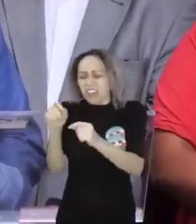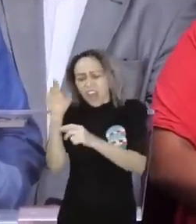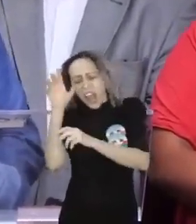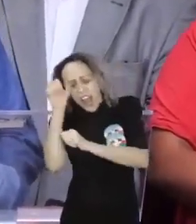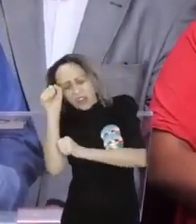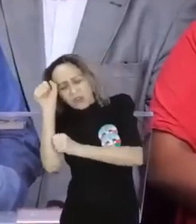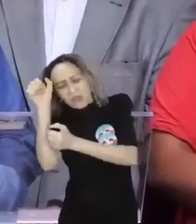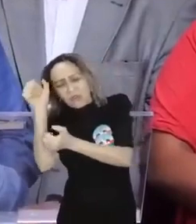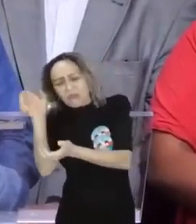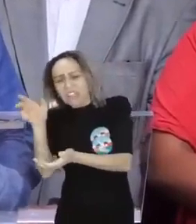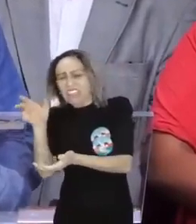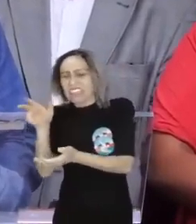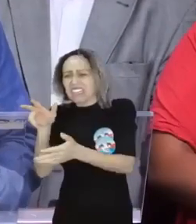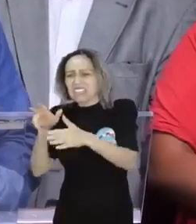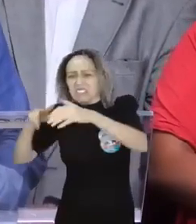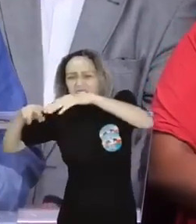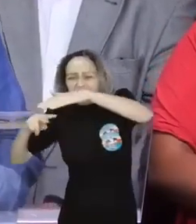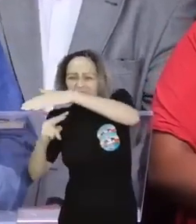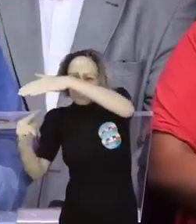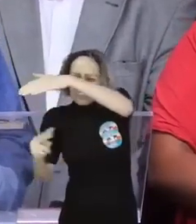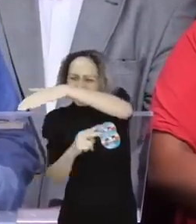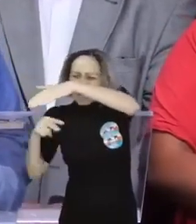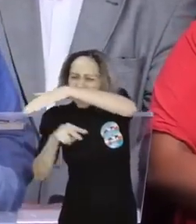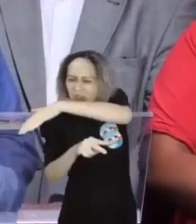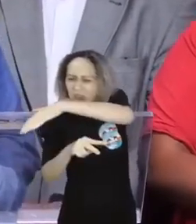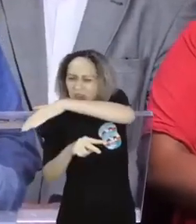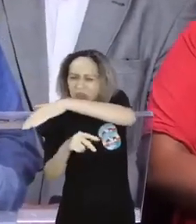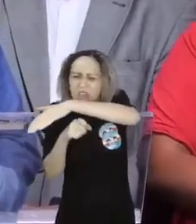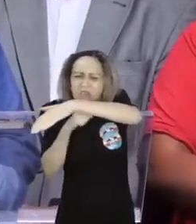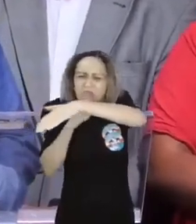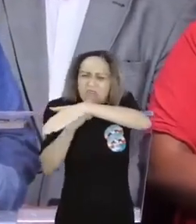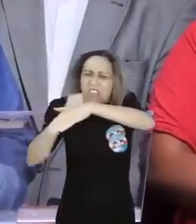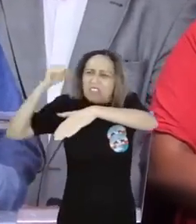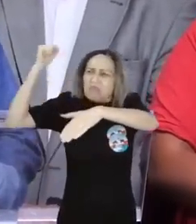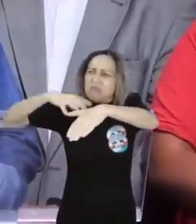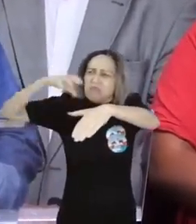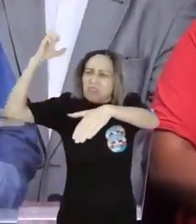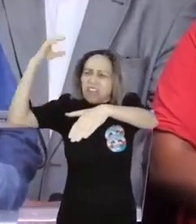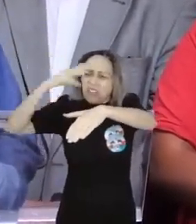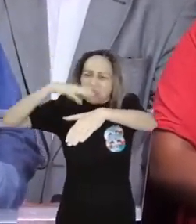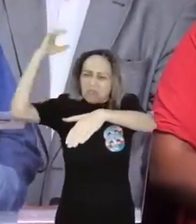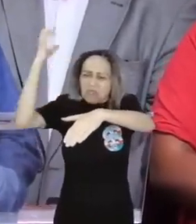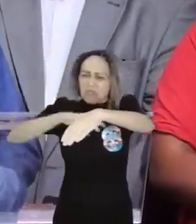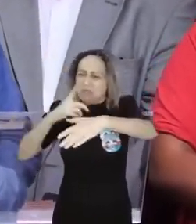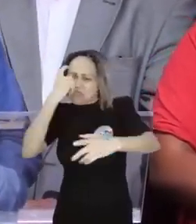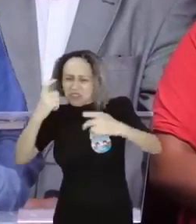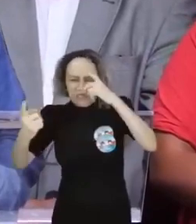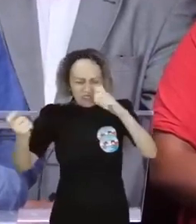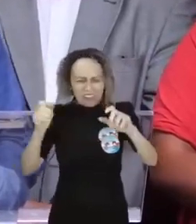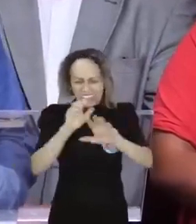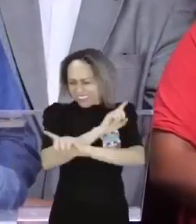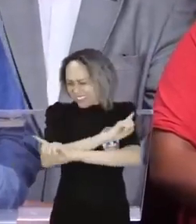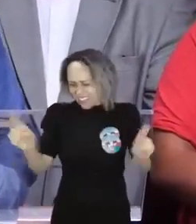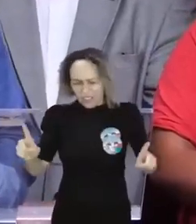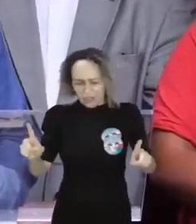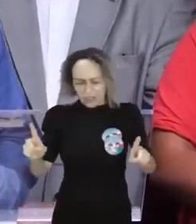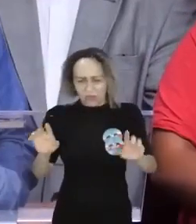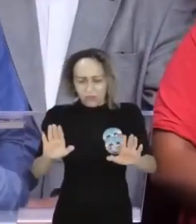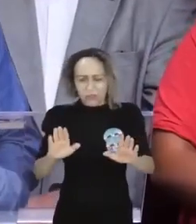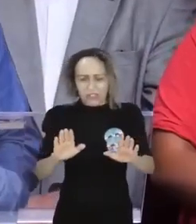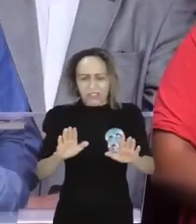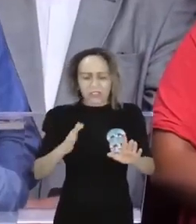ao frio, à chuva e à violência. Por isso, vamos retomar o Minha Casa Minha Vida,